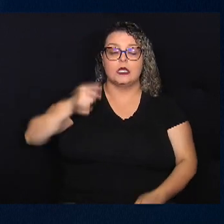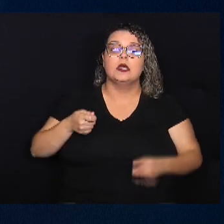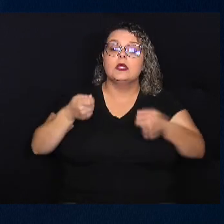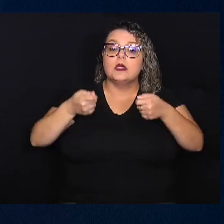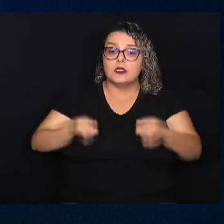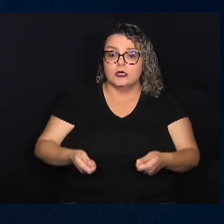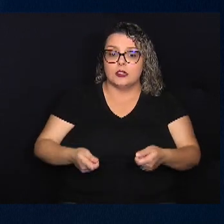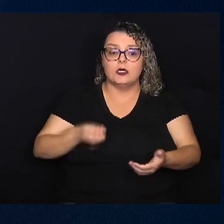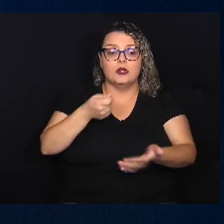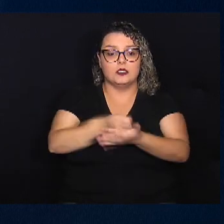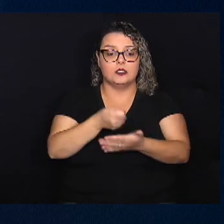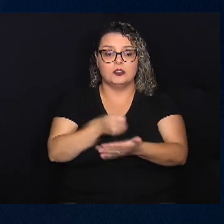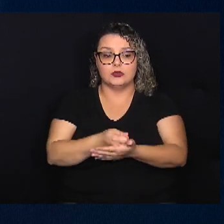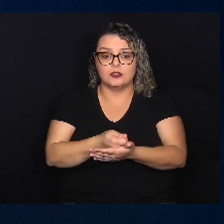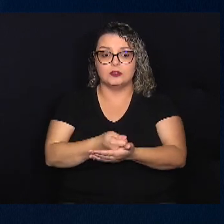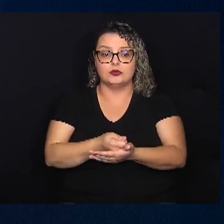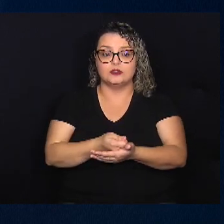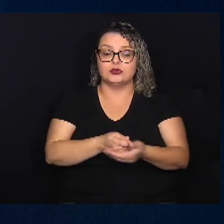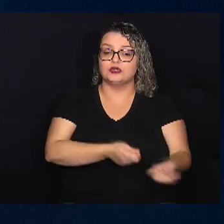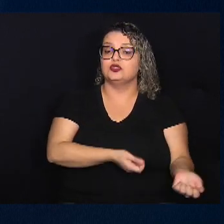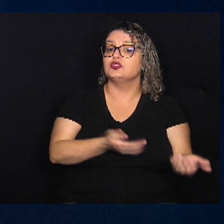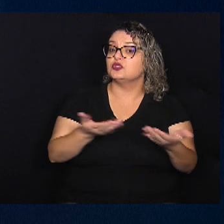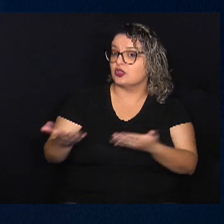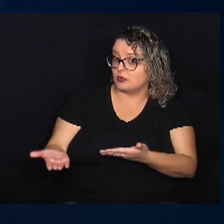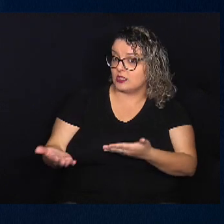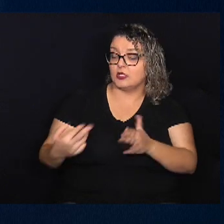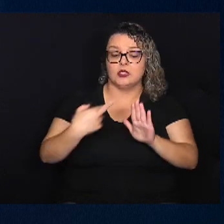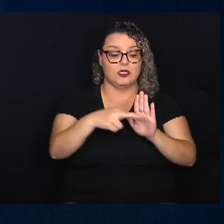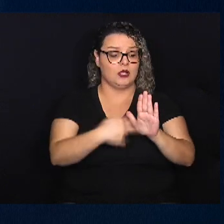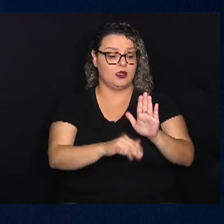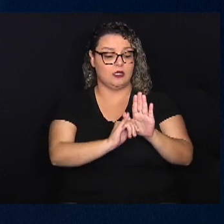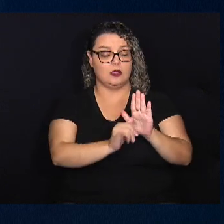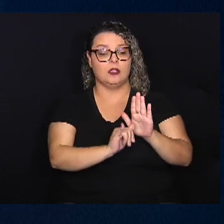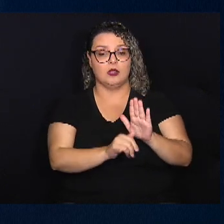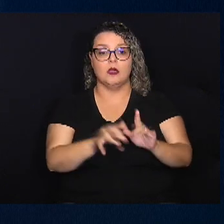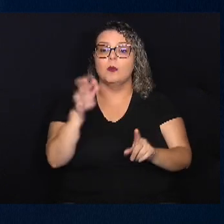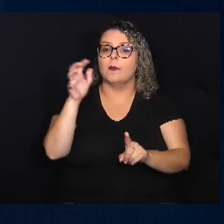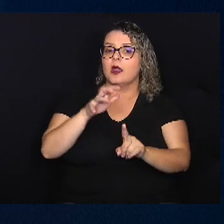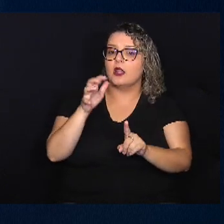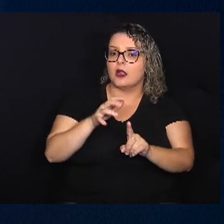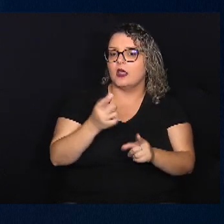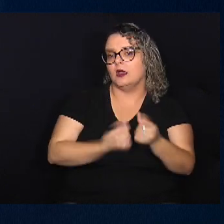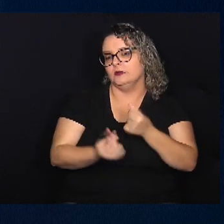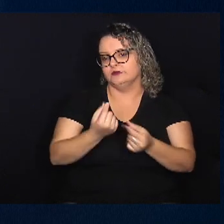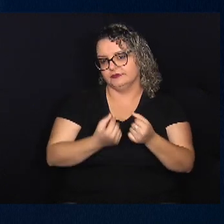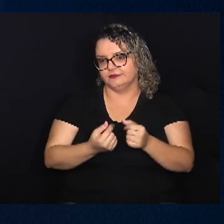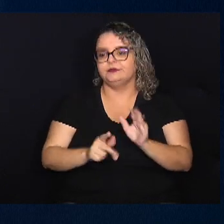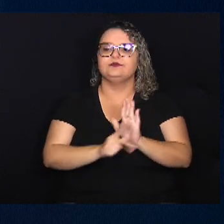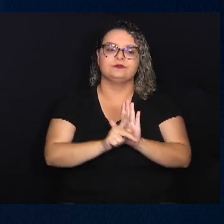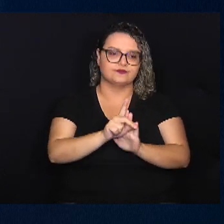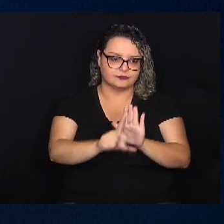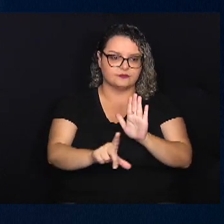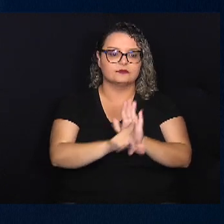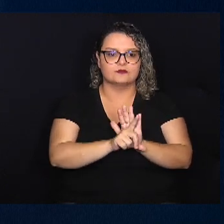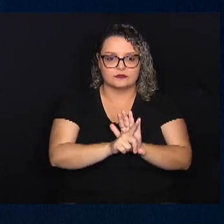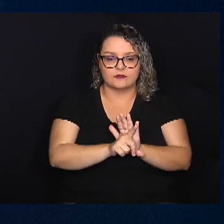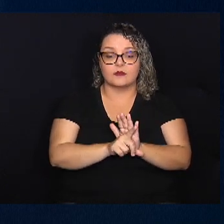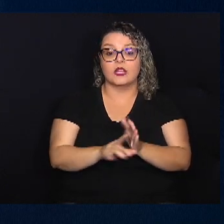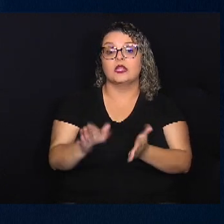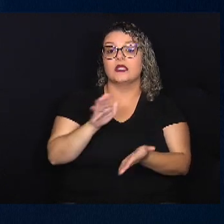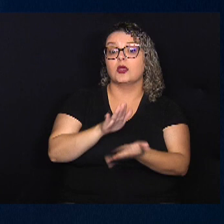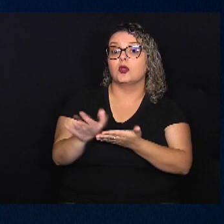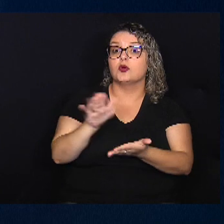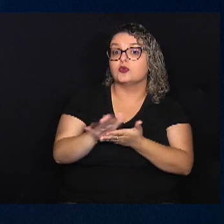a obrigatoriedade de apresentação de relatório de impacto financeiro em projetos de lei que gerem